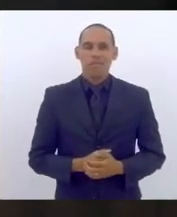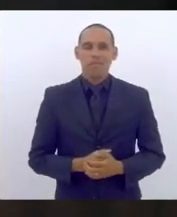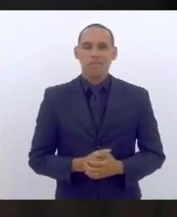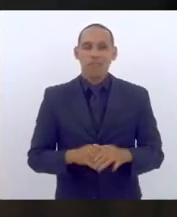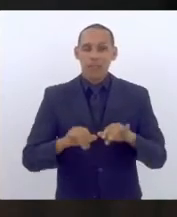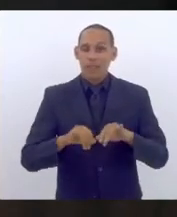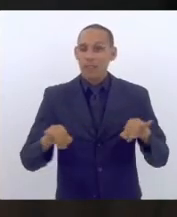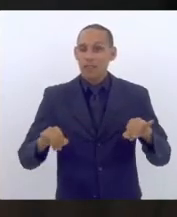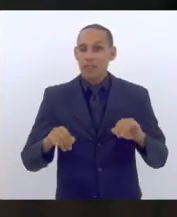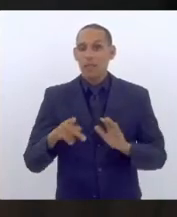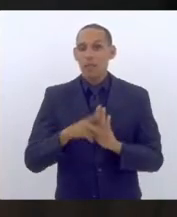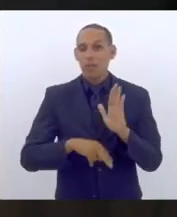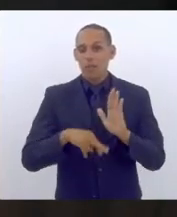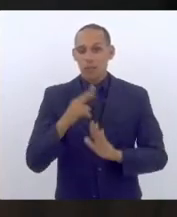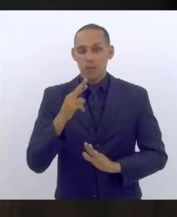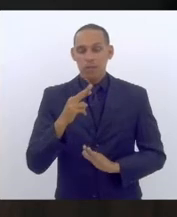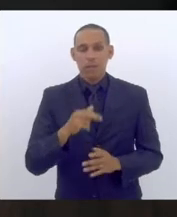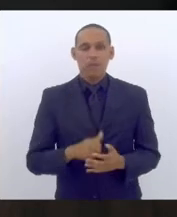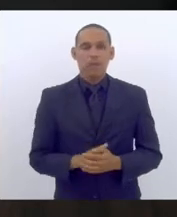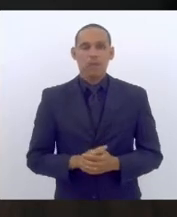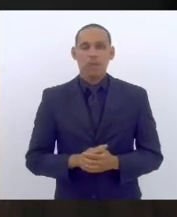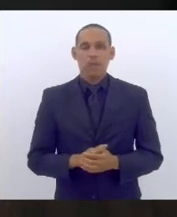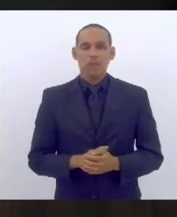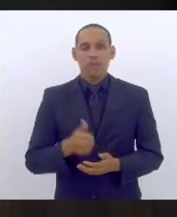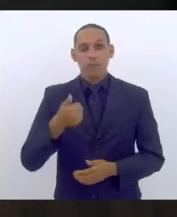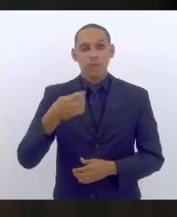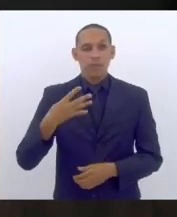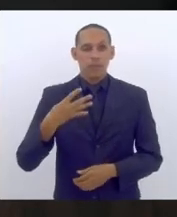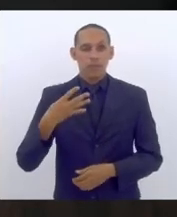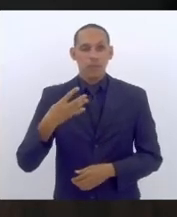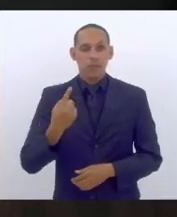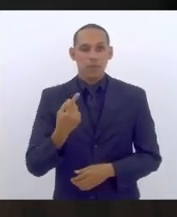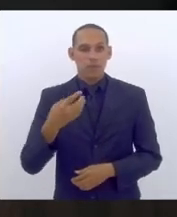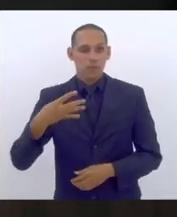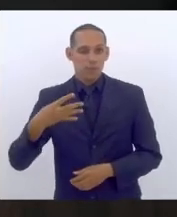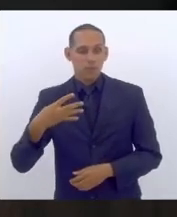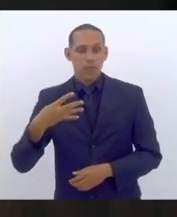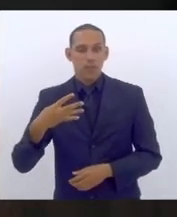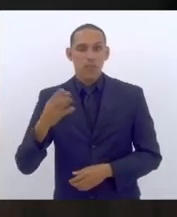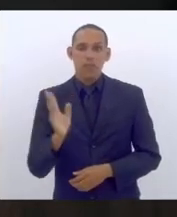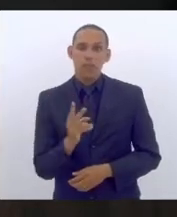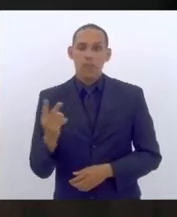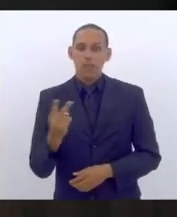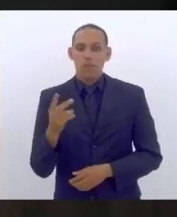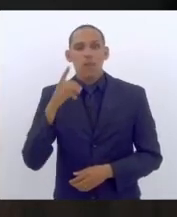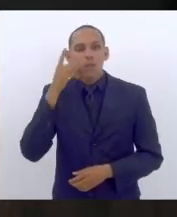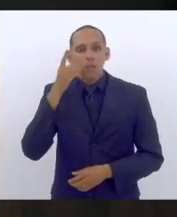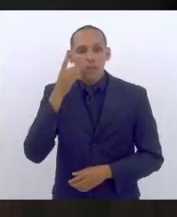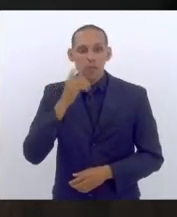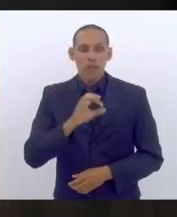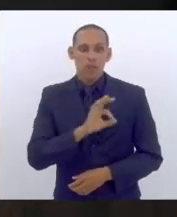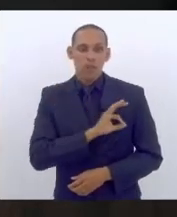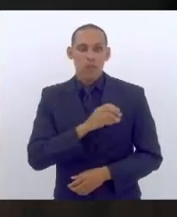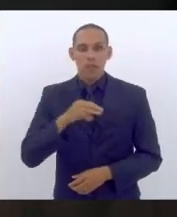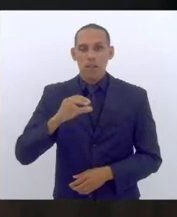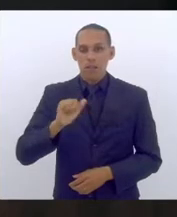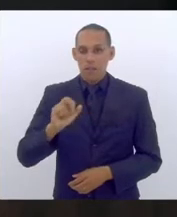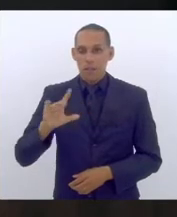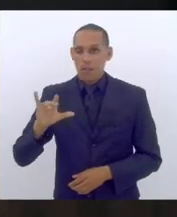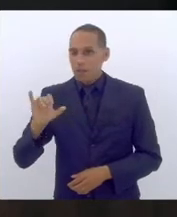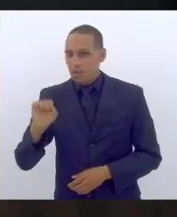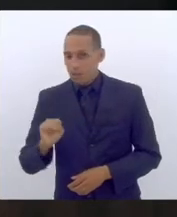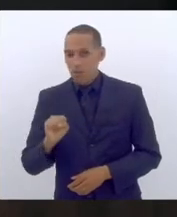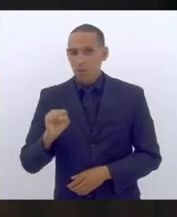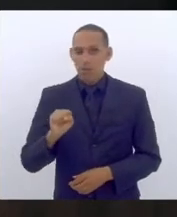anuncie o projeto de resolução um quatro um quatro de 22 de autoria do deputado delegado Carlos Augusto concede